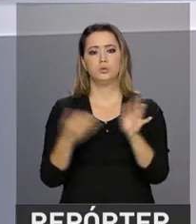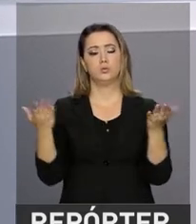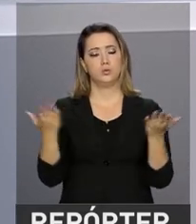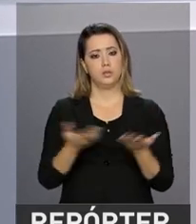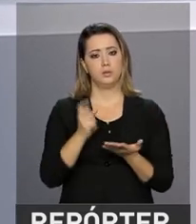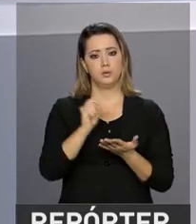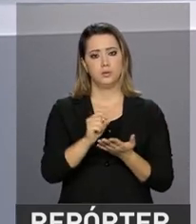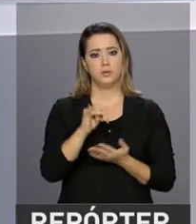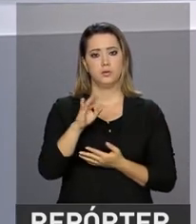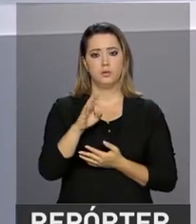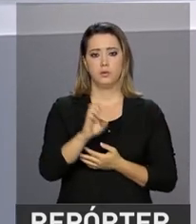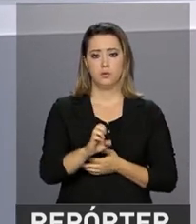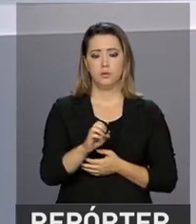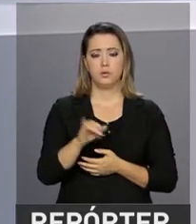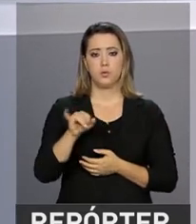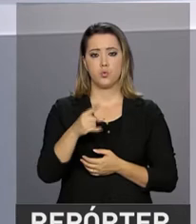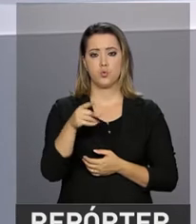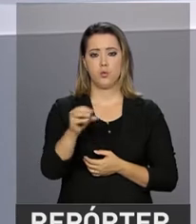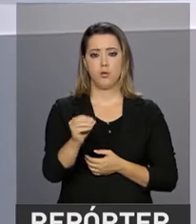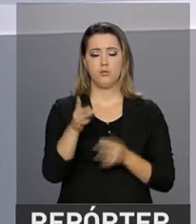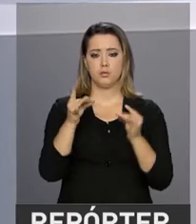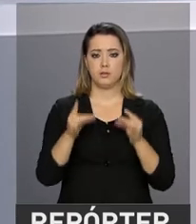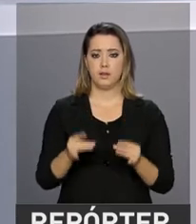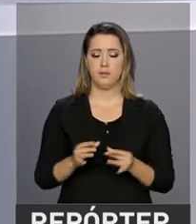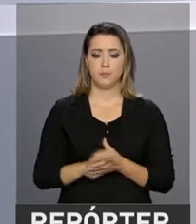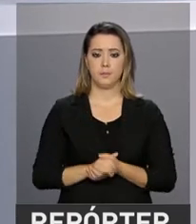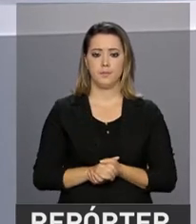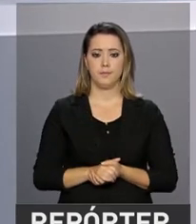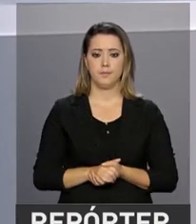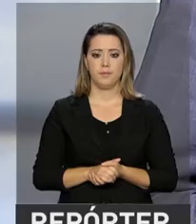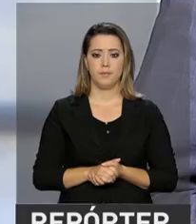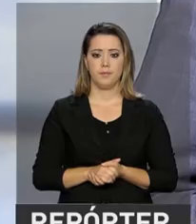pelo ibge joão pedro neto tem os detalhes